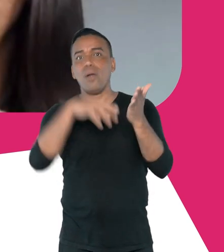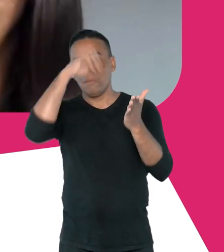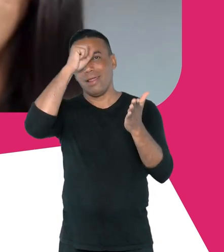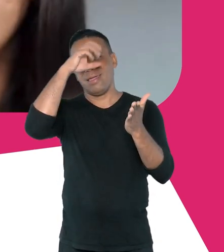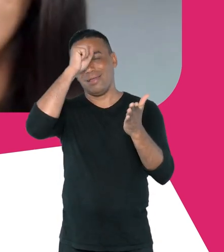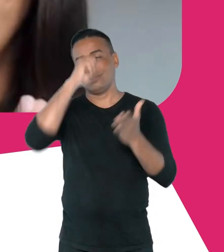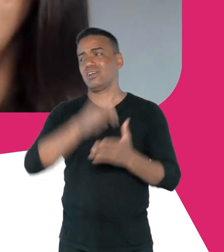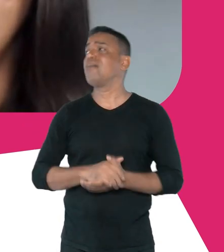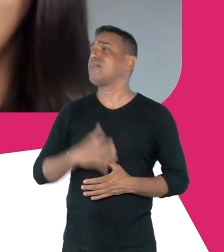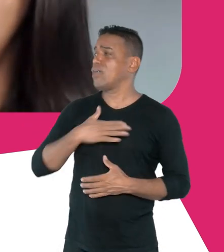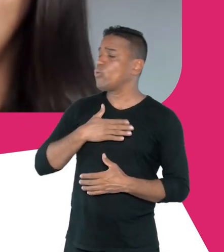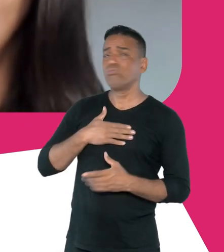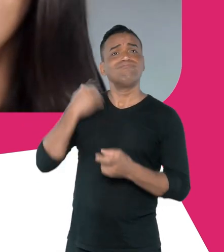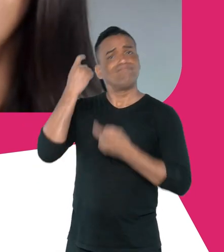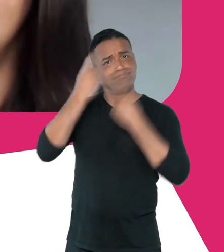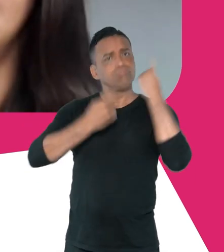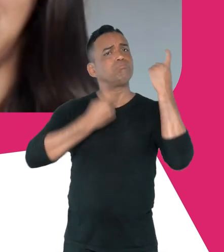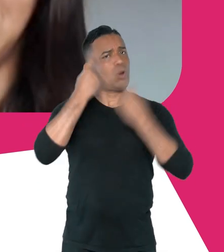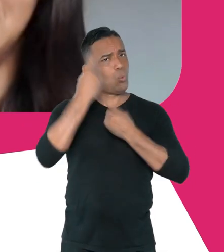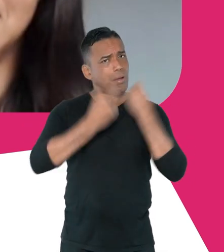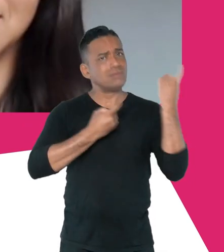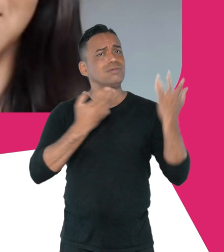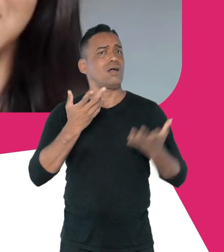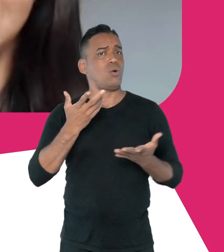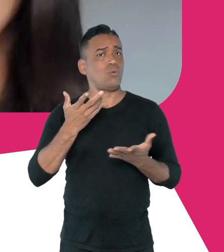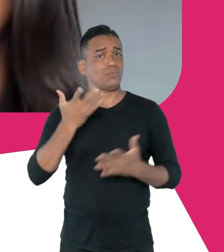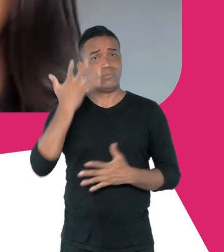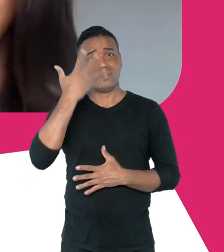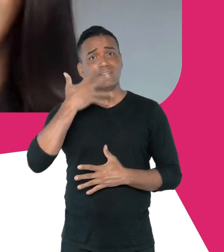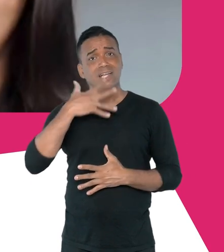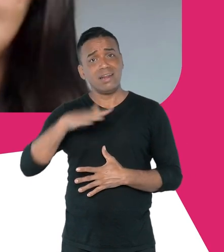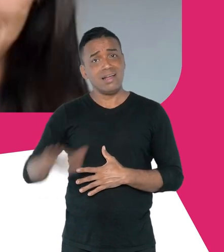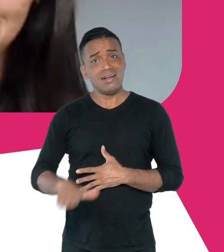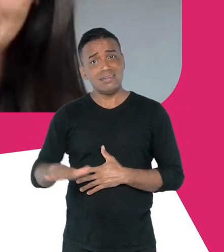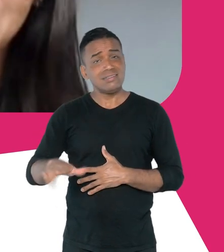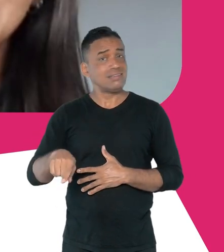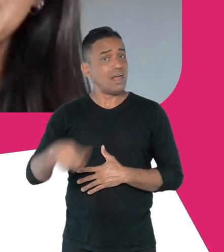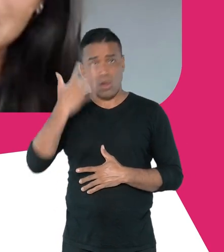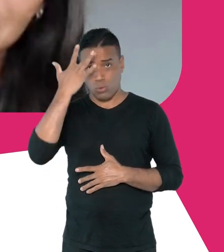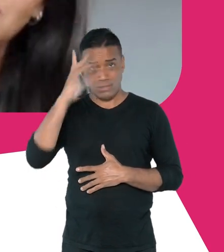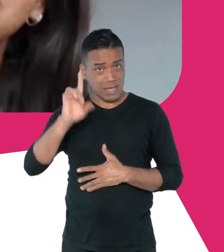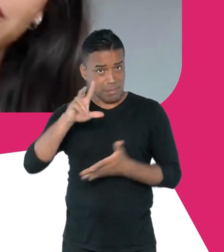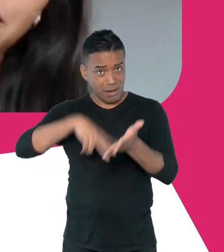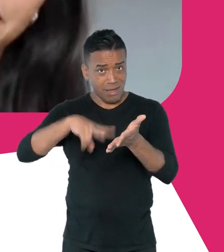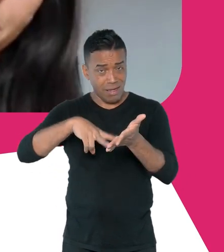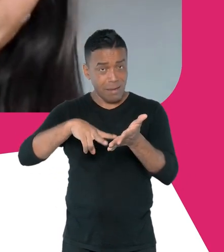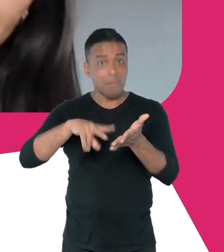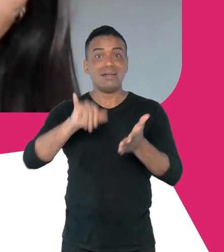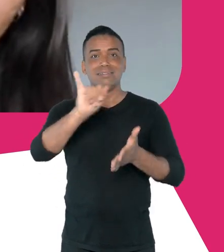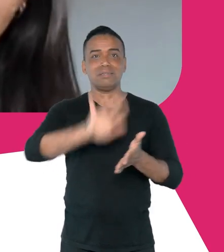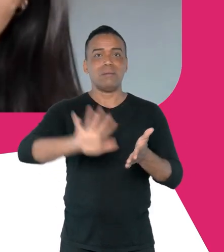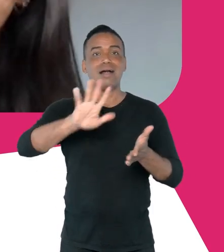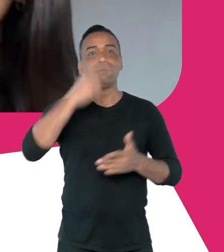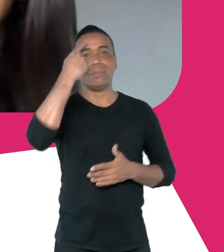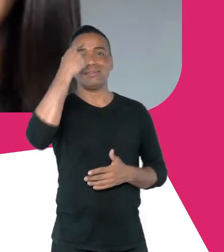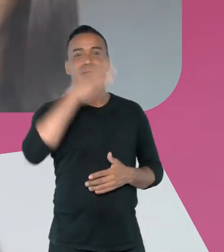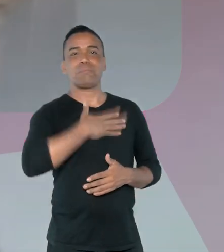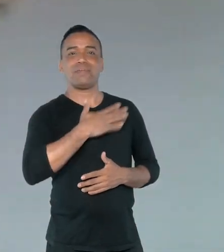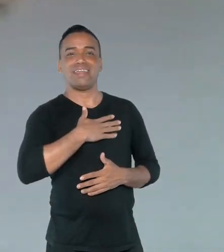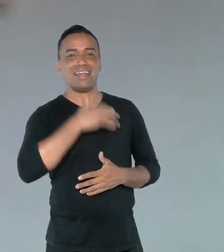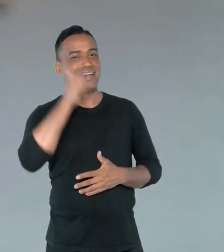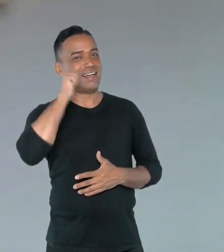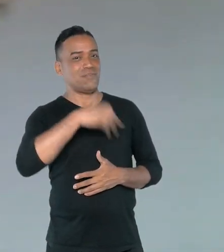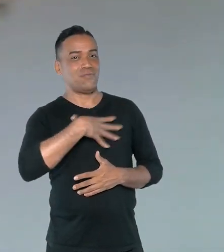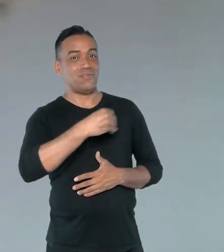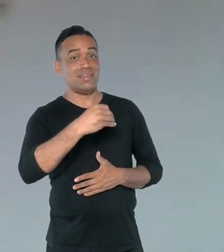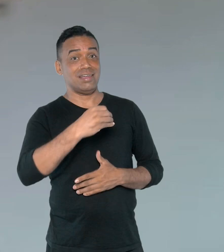essa preocupação, porque eu queria muito acessar essas criancinhas que ainda não sabem ler, pensando muito na minha filha, porque esse